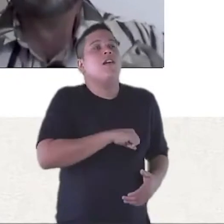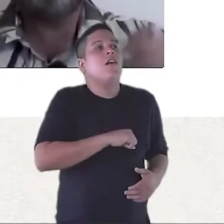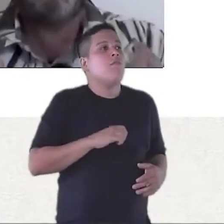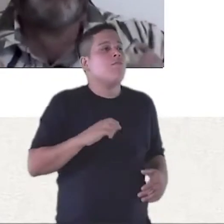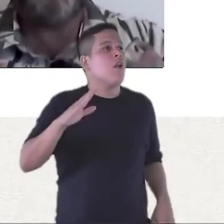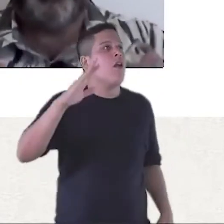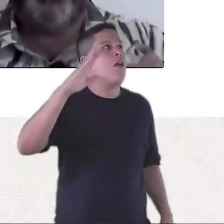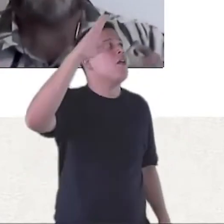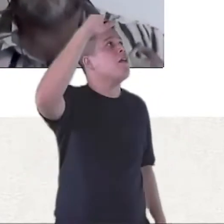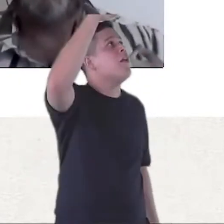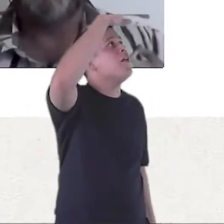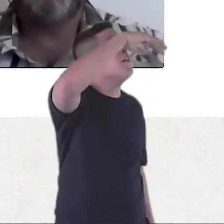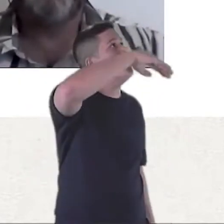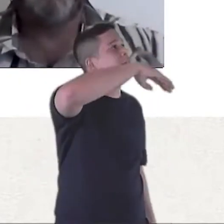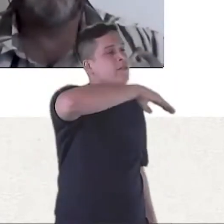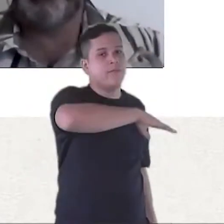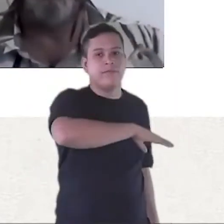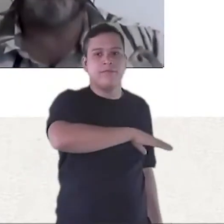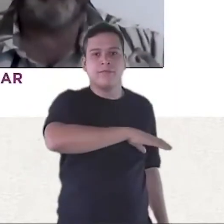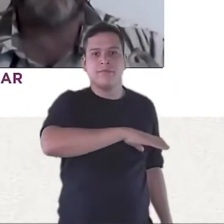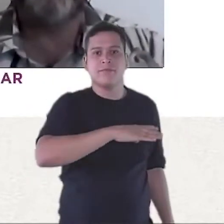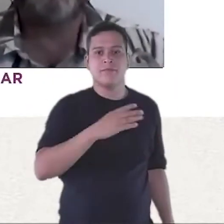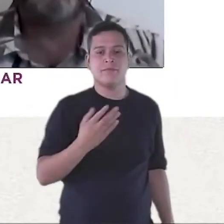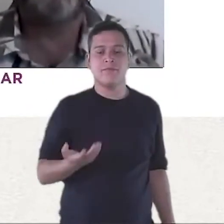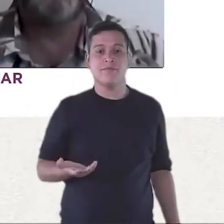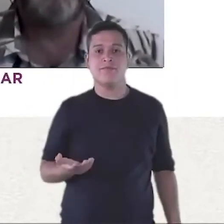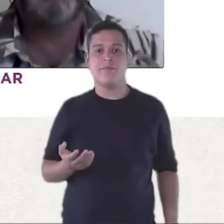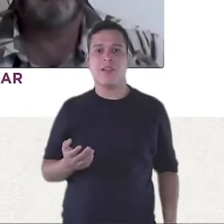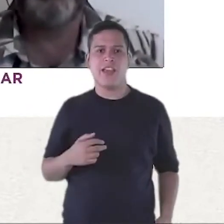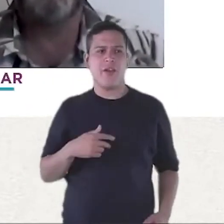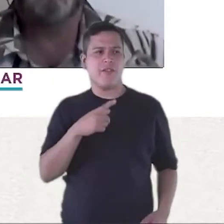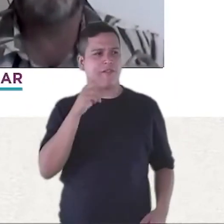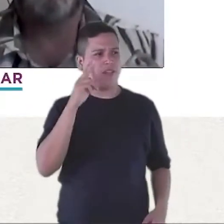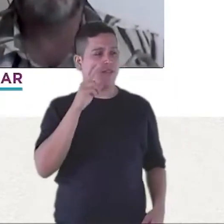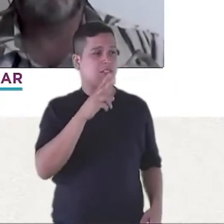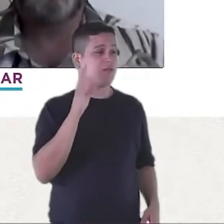A montanha, para mim, é escolta. Não é obstáculo.